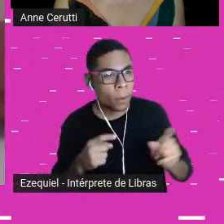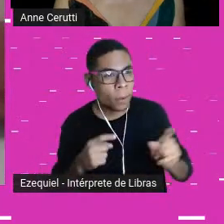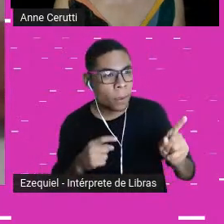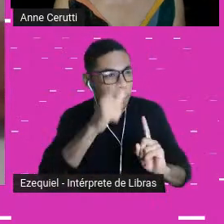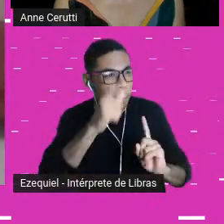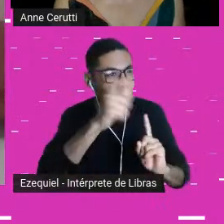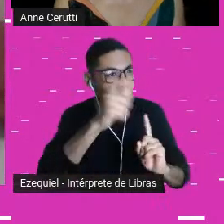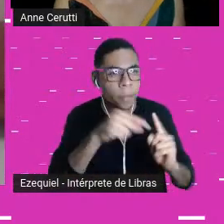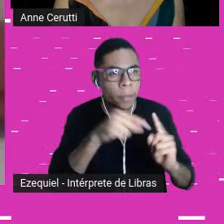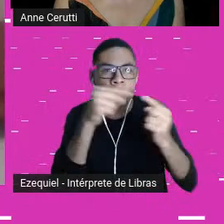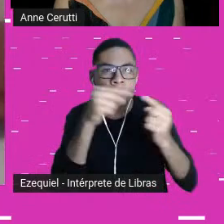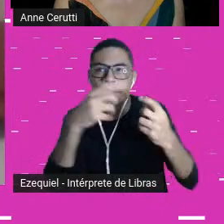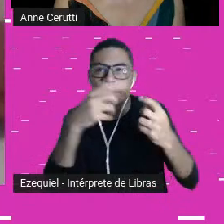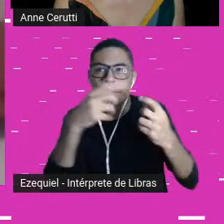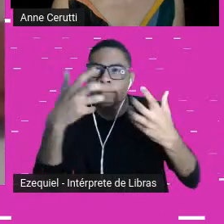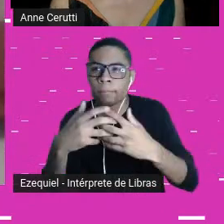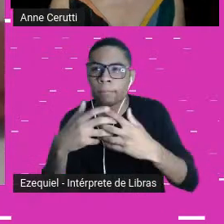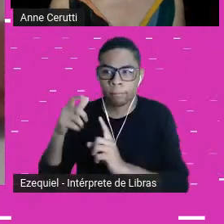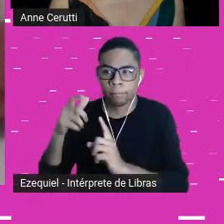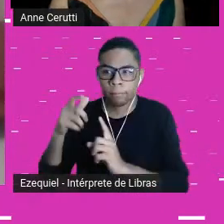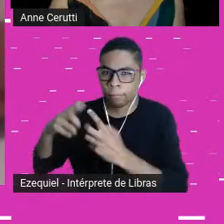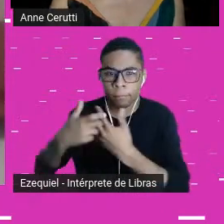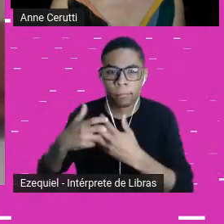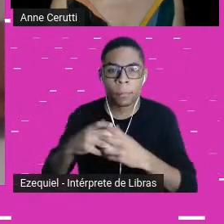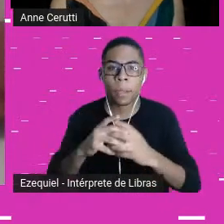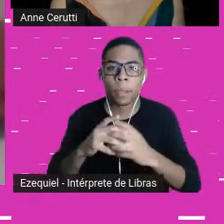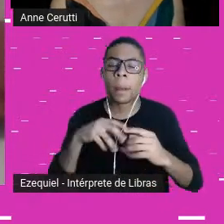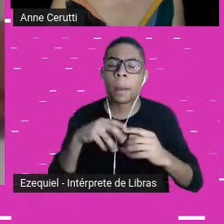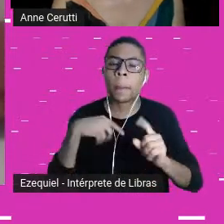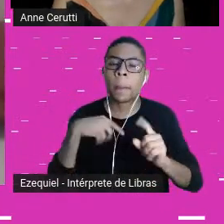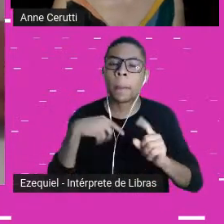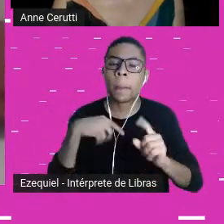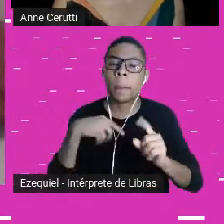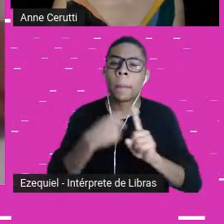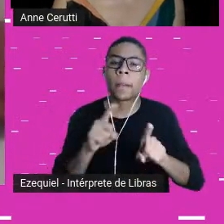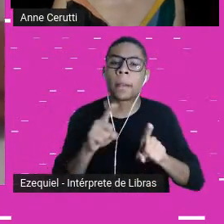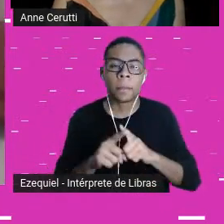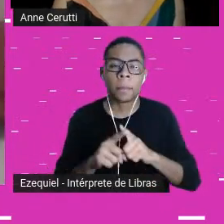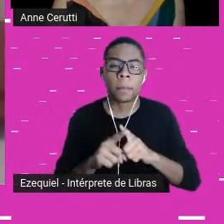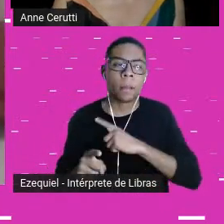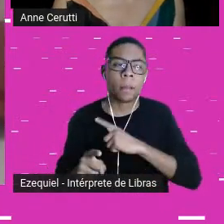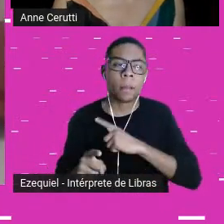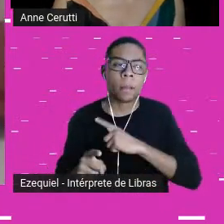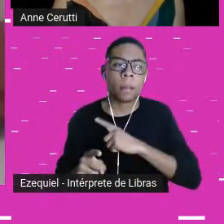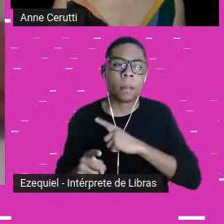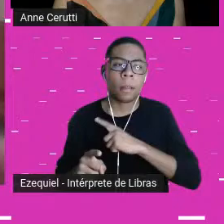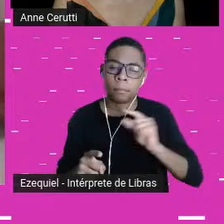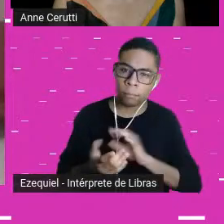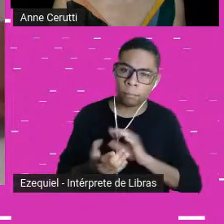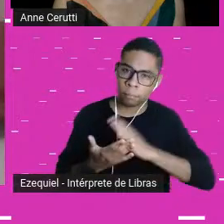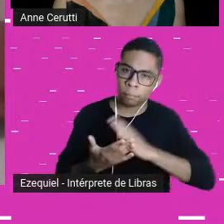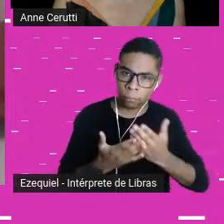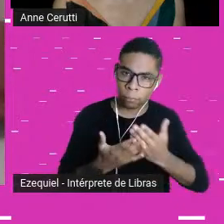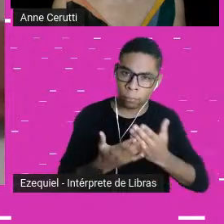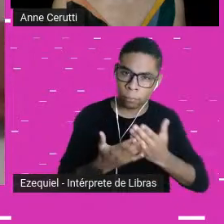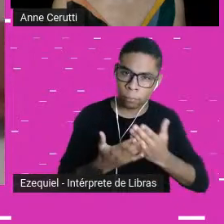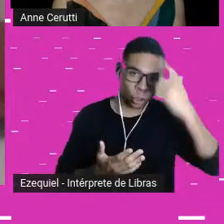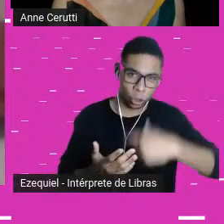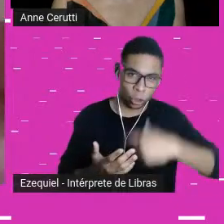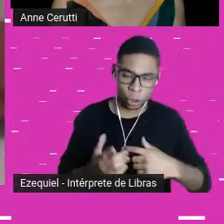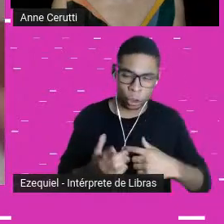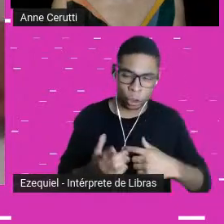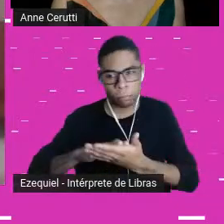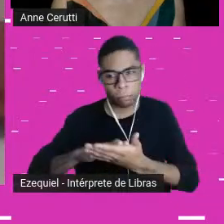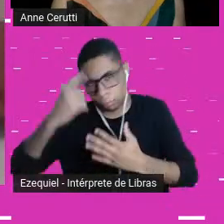intérpretes, né? Essa humanidade que ele cutucava na interpretação, de alguma maneira, ia se contaminando também